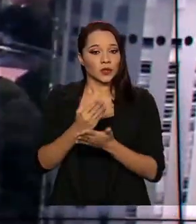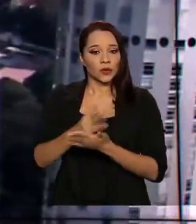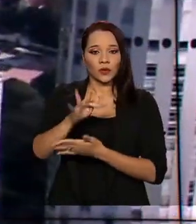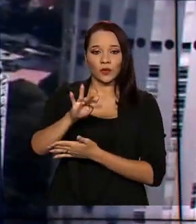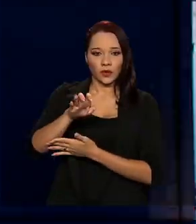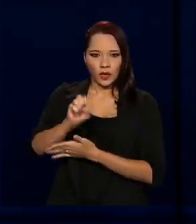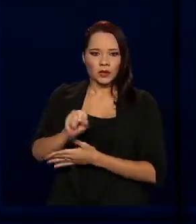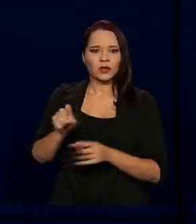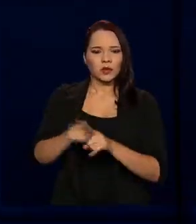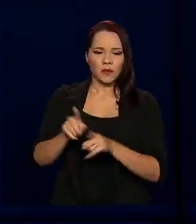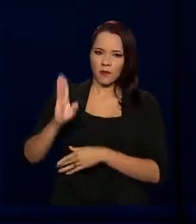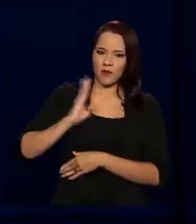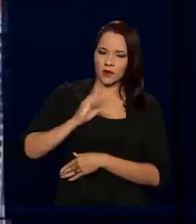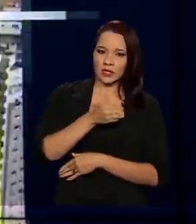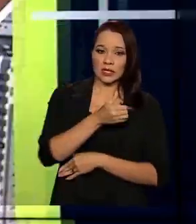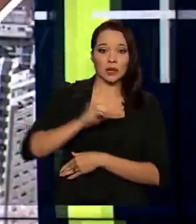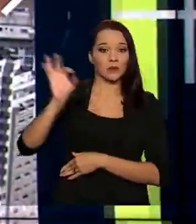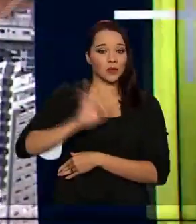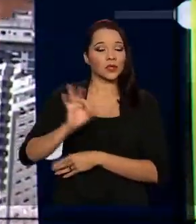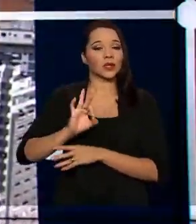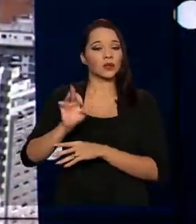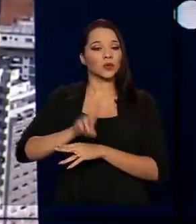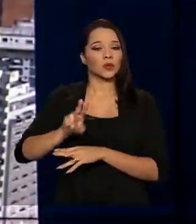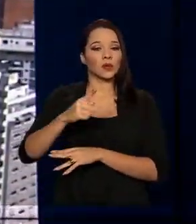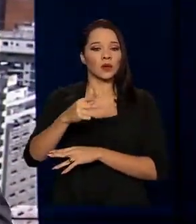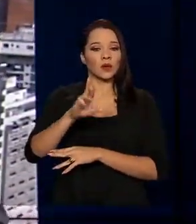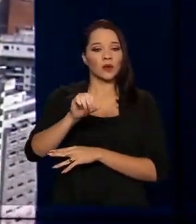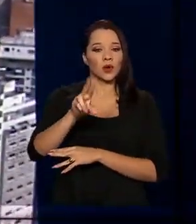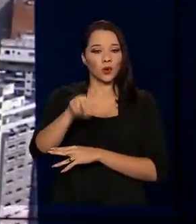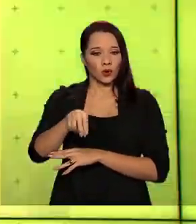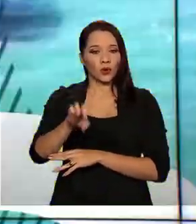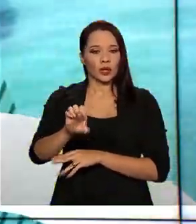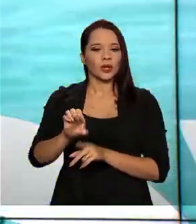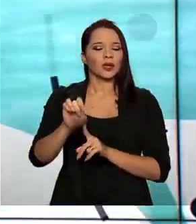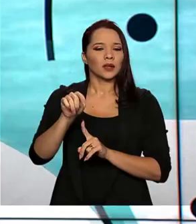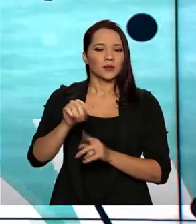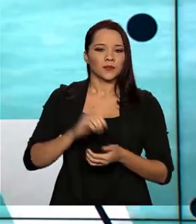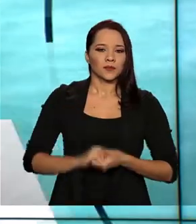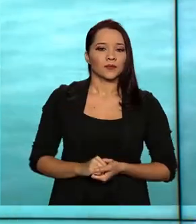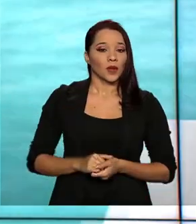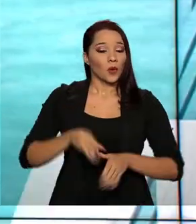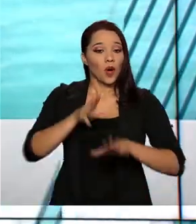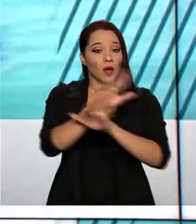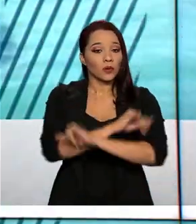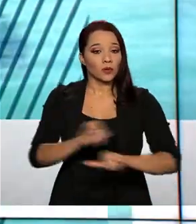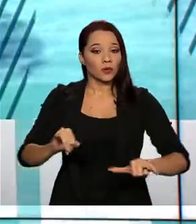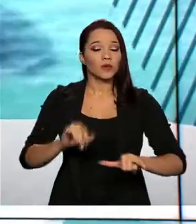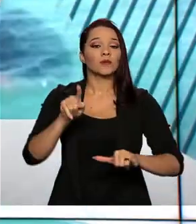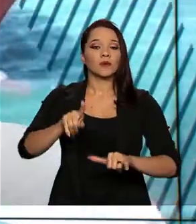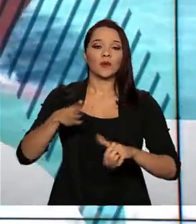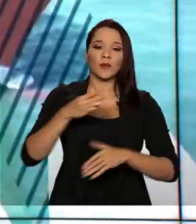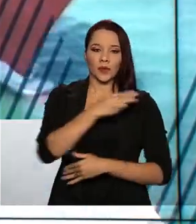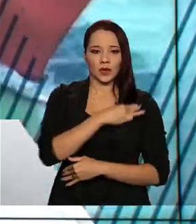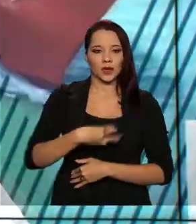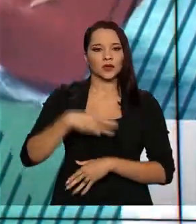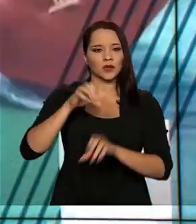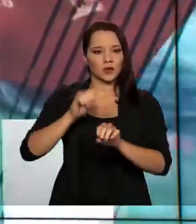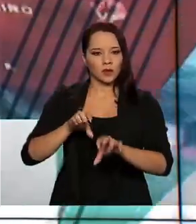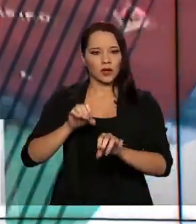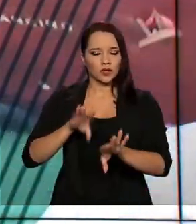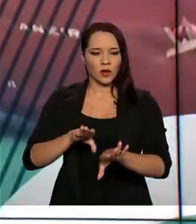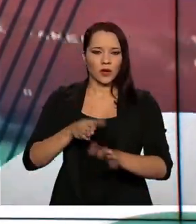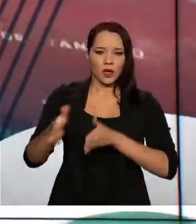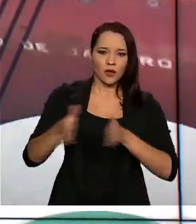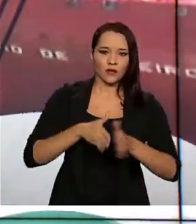além de bolsas de até 100% pelo ProUni, o Programa Universidade para Todos. O anúncio foi feito pelo Ministro da Educação